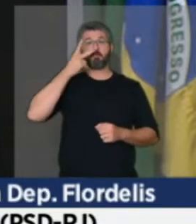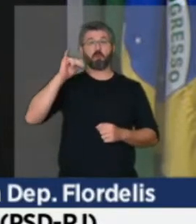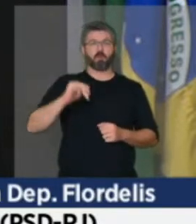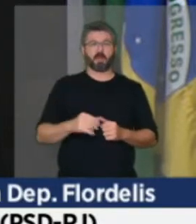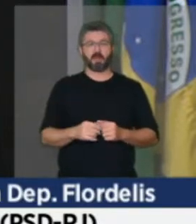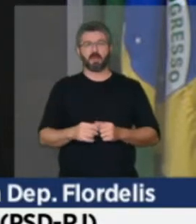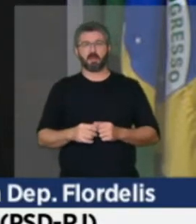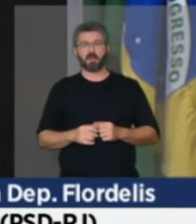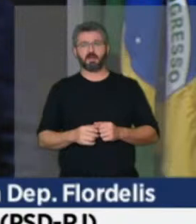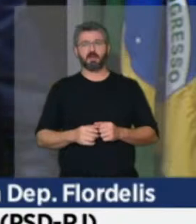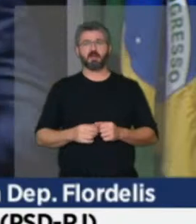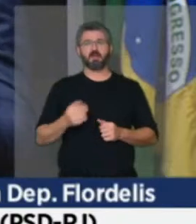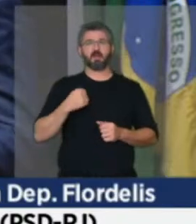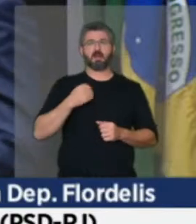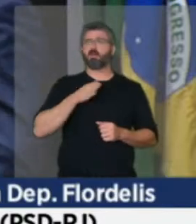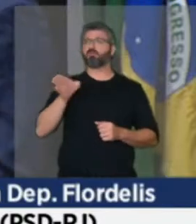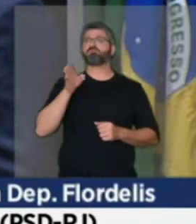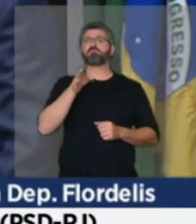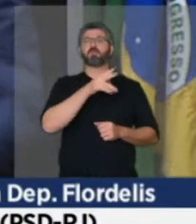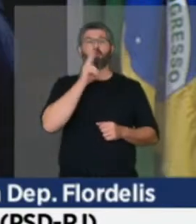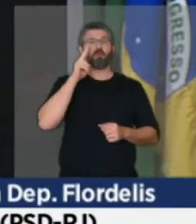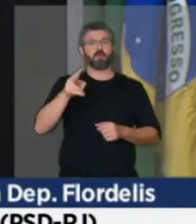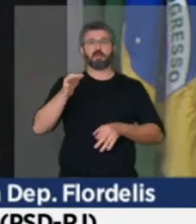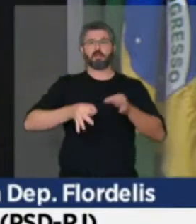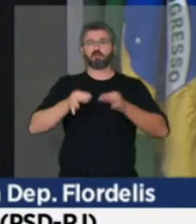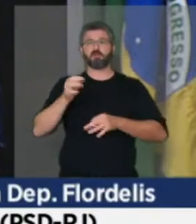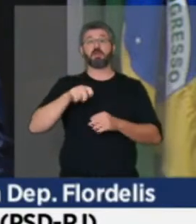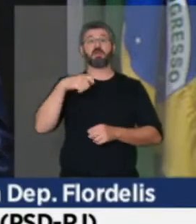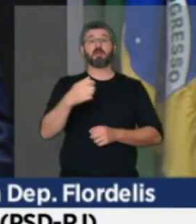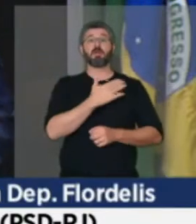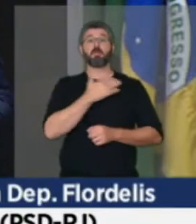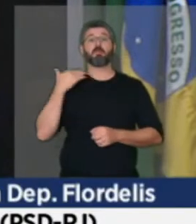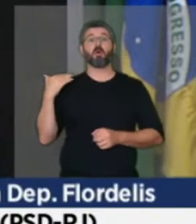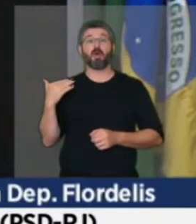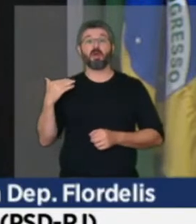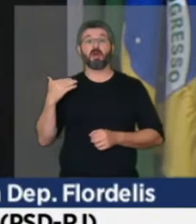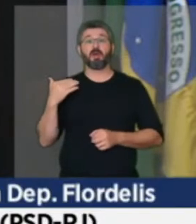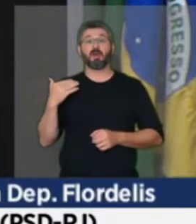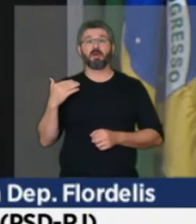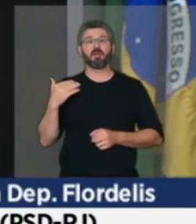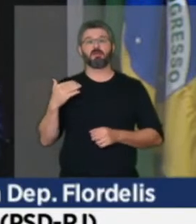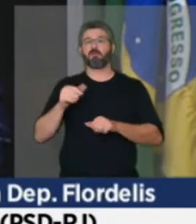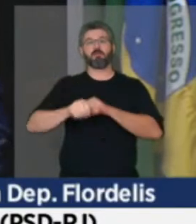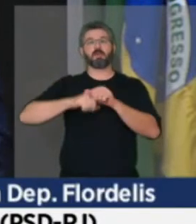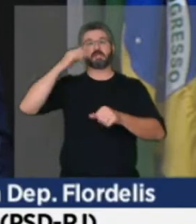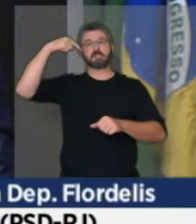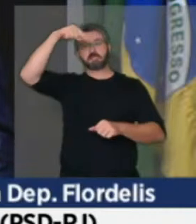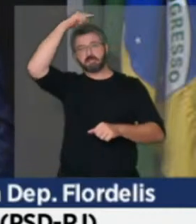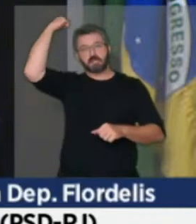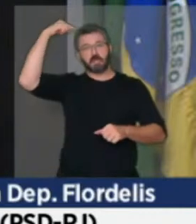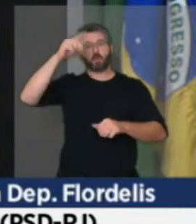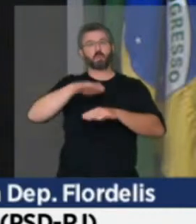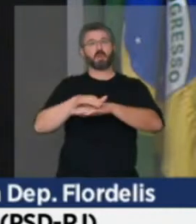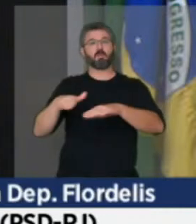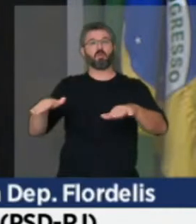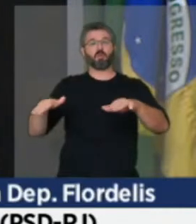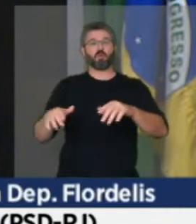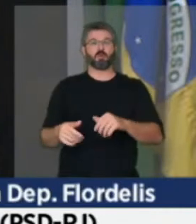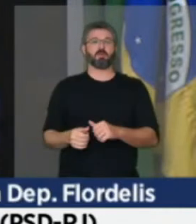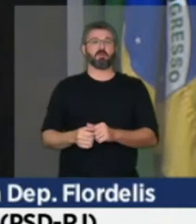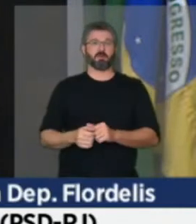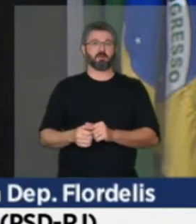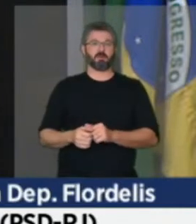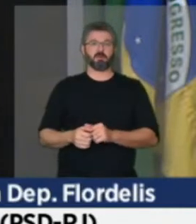ele já andava pelos fóruns da vida e eu sempre vi isso. Quem morre é santo. Quem morre